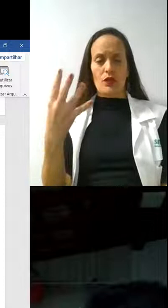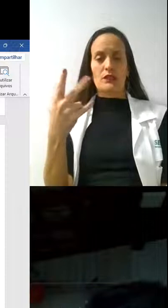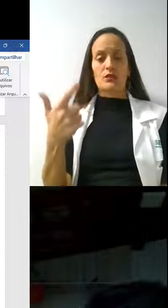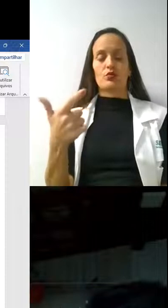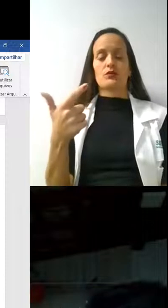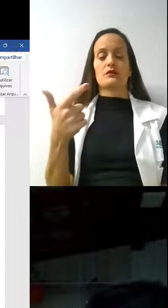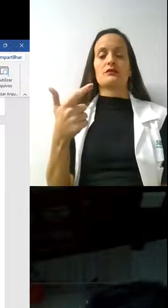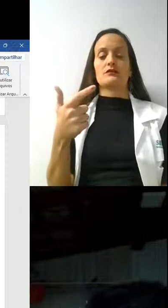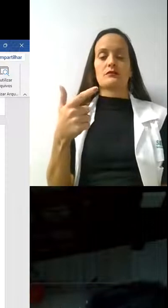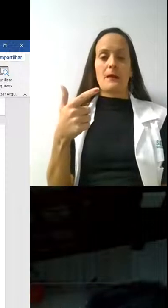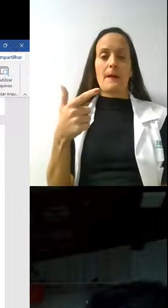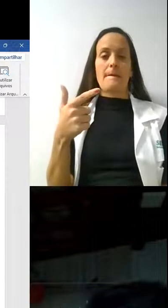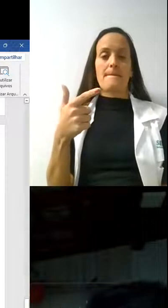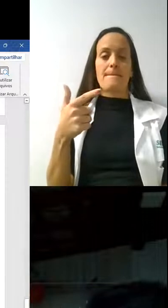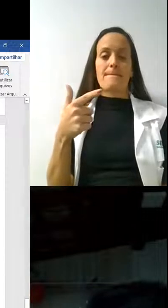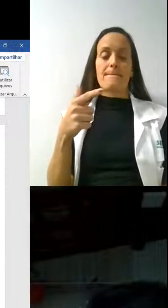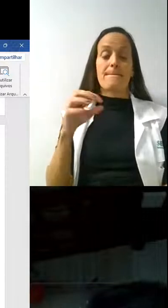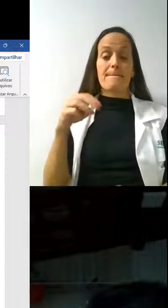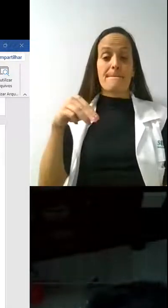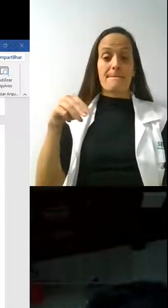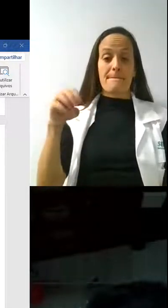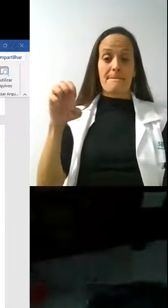0,042 o quê? Metros.